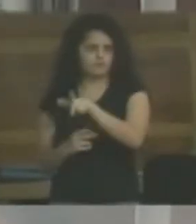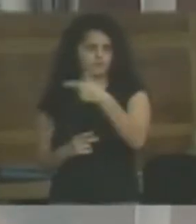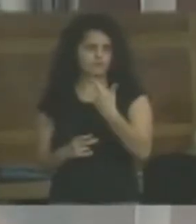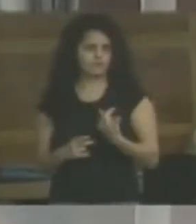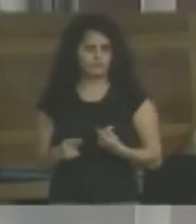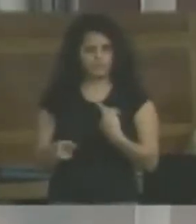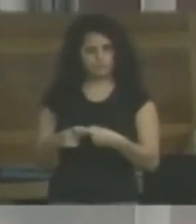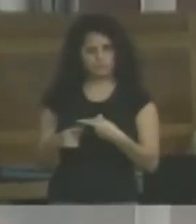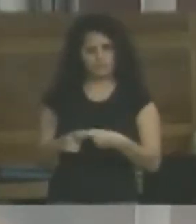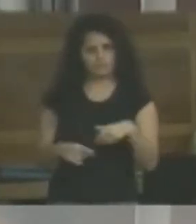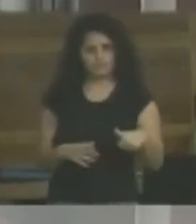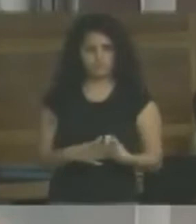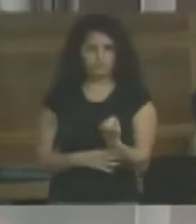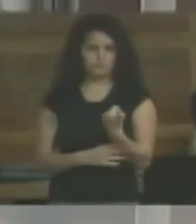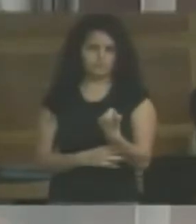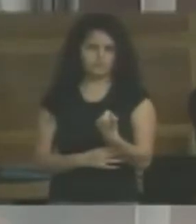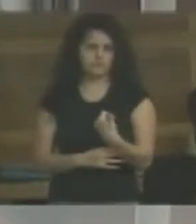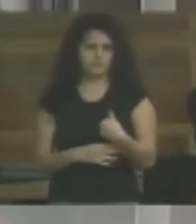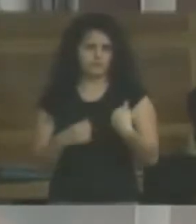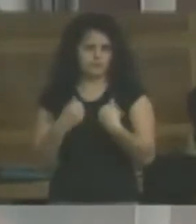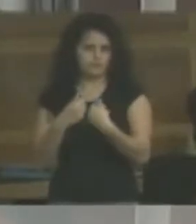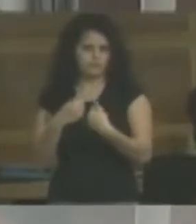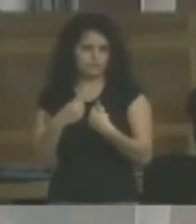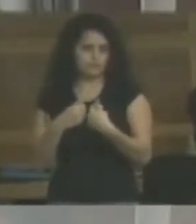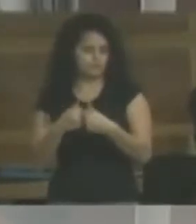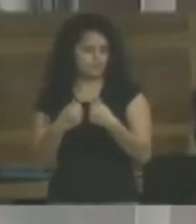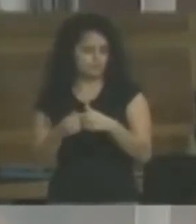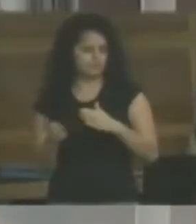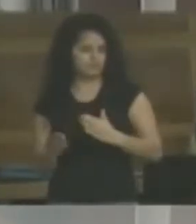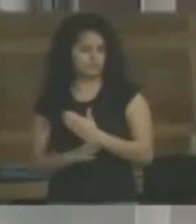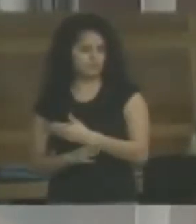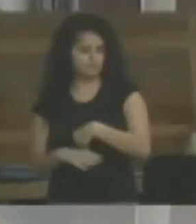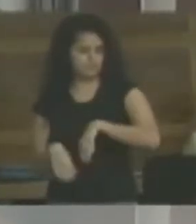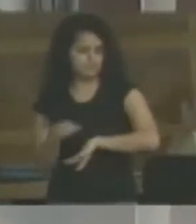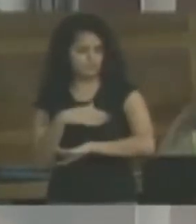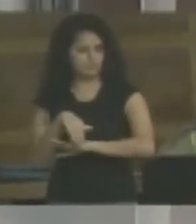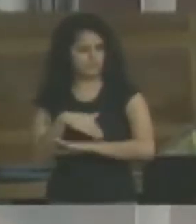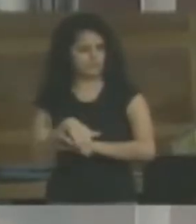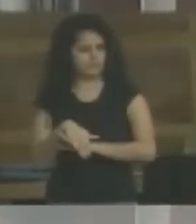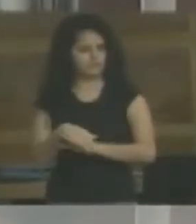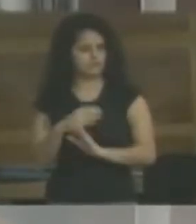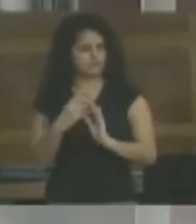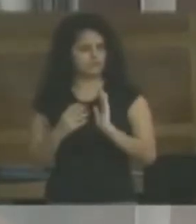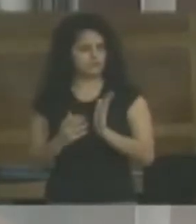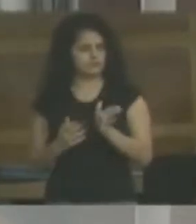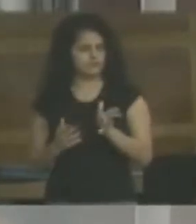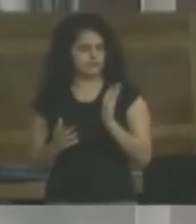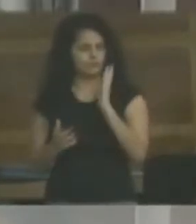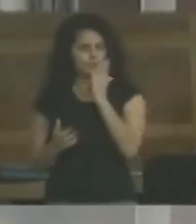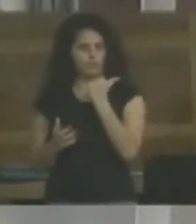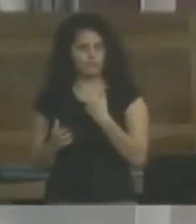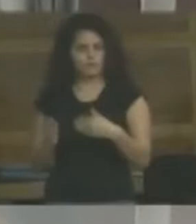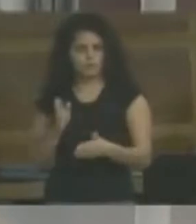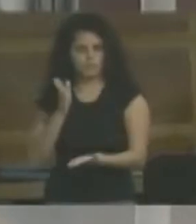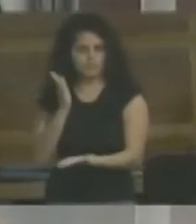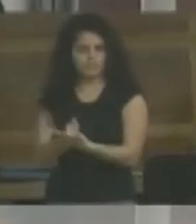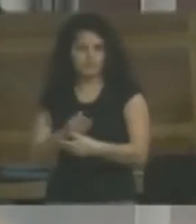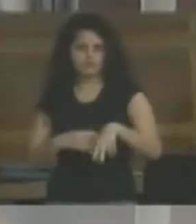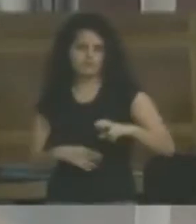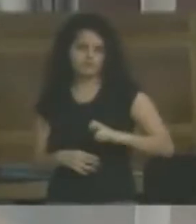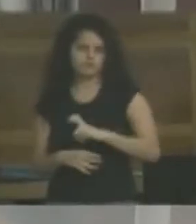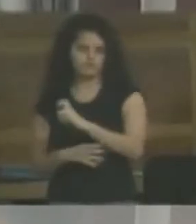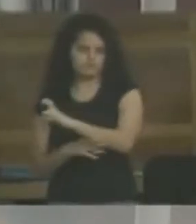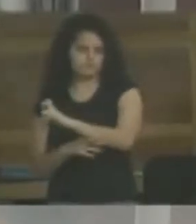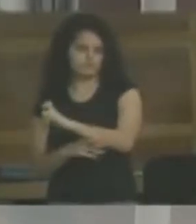porquê. Primeiro, os caminhões de gás, caminhões que entram na rua, já comeram mais da metade da escada.